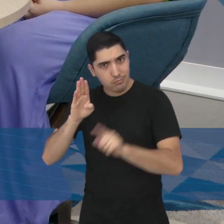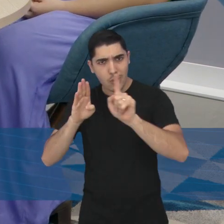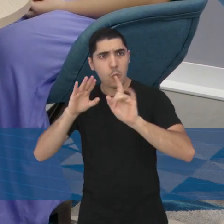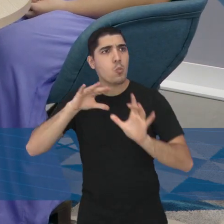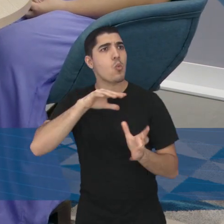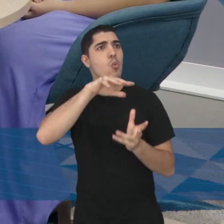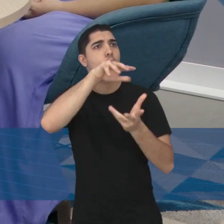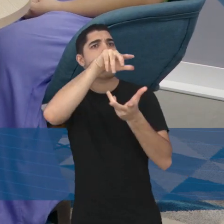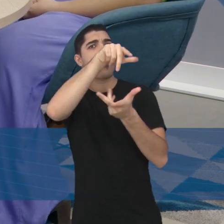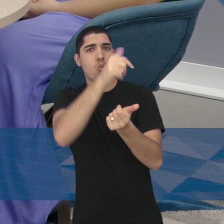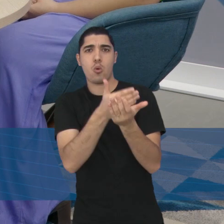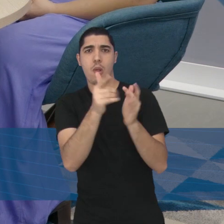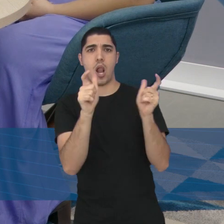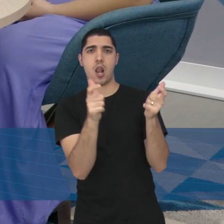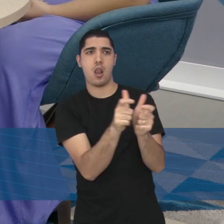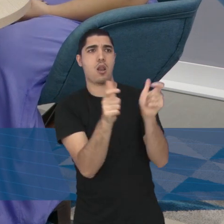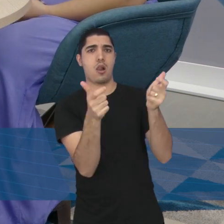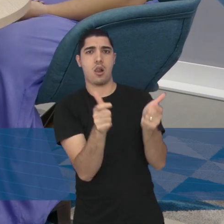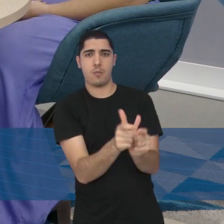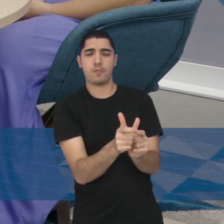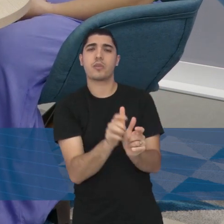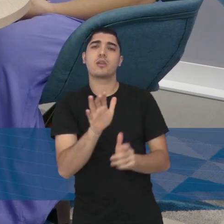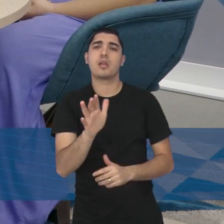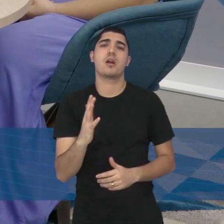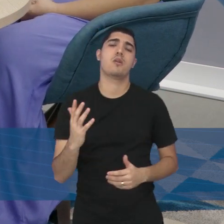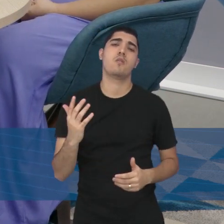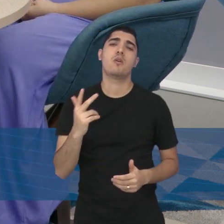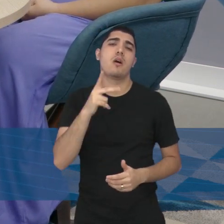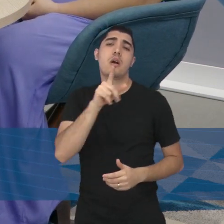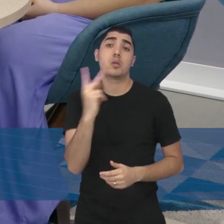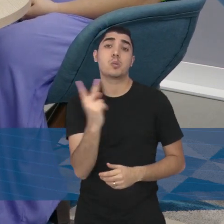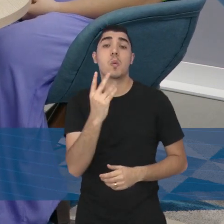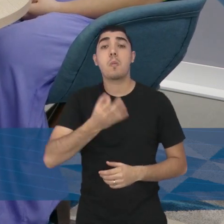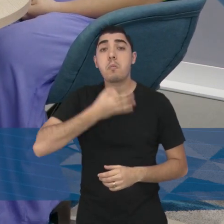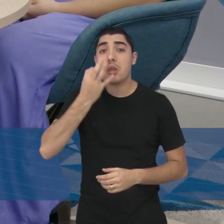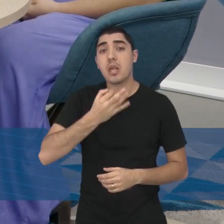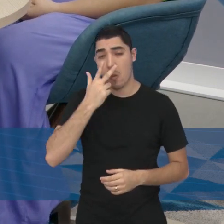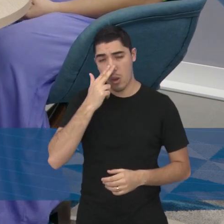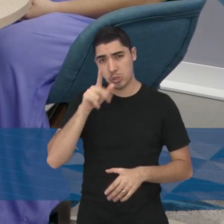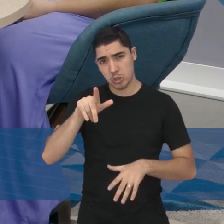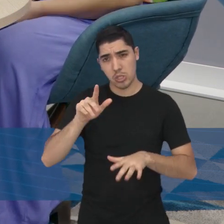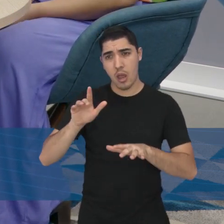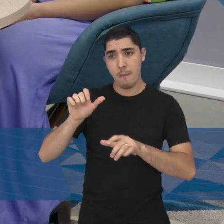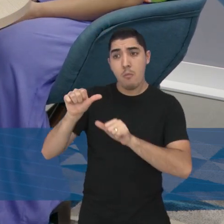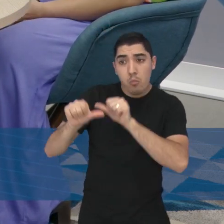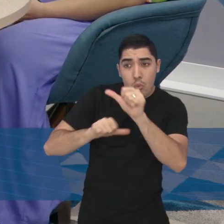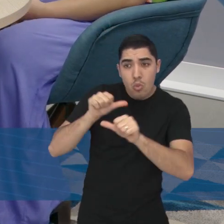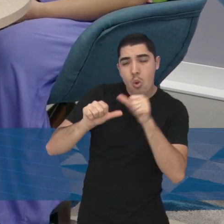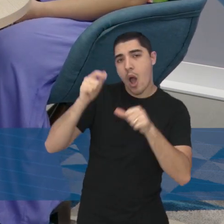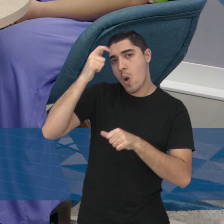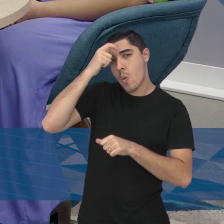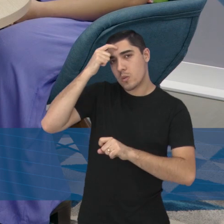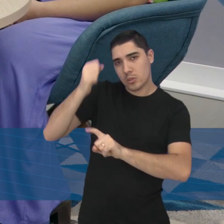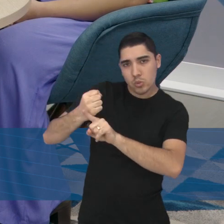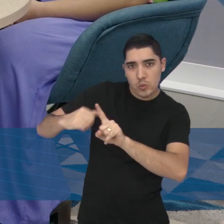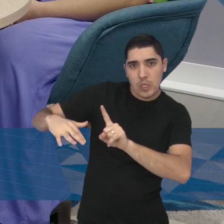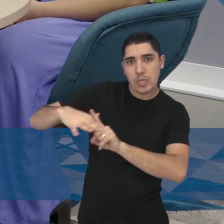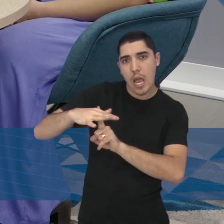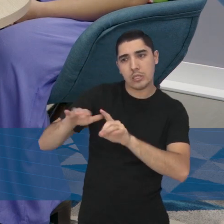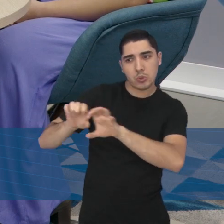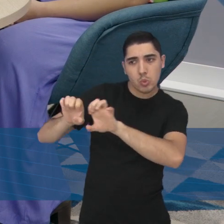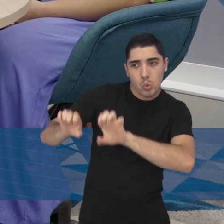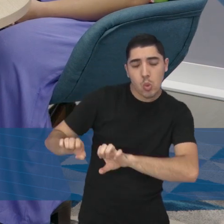Brasil, né? Vocês devem isso a uma mudança na estrutura da sociedade ou vocês acham